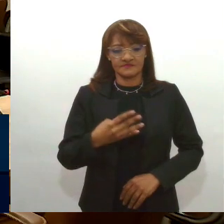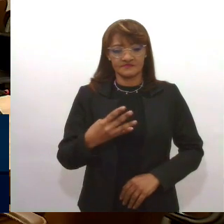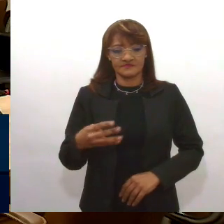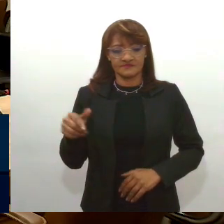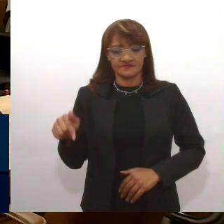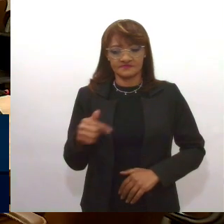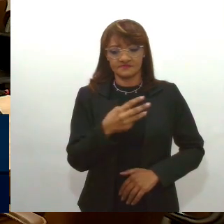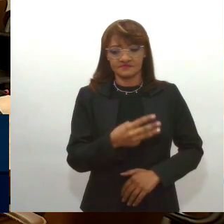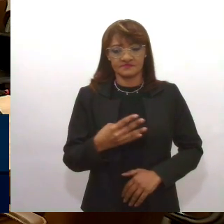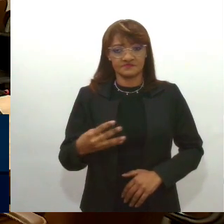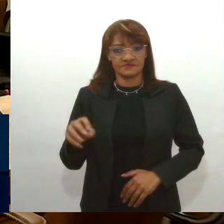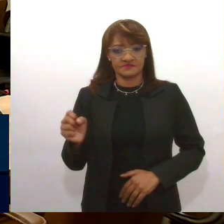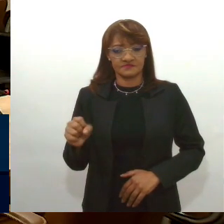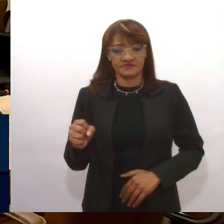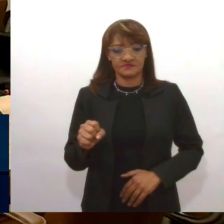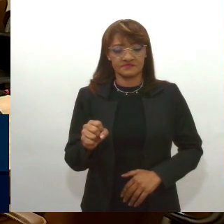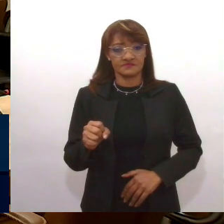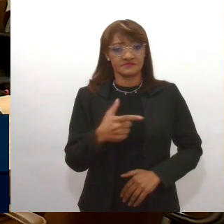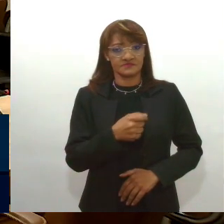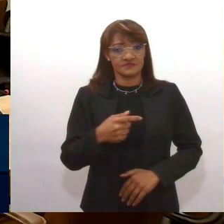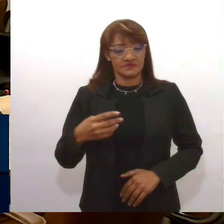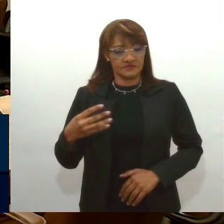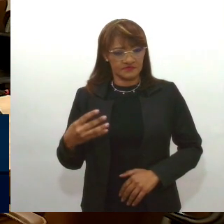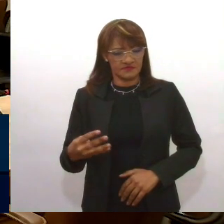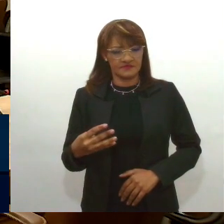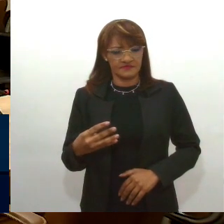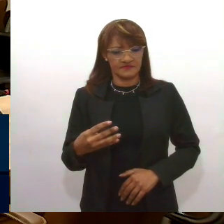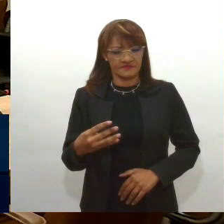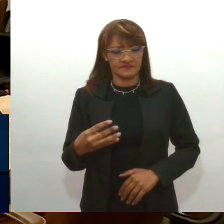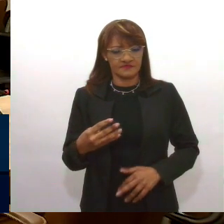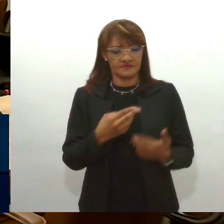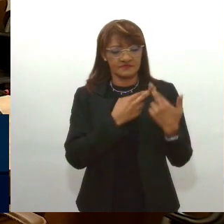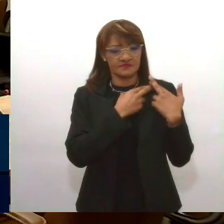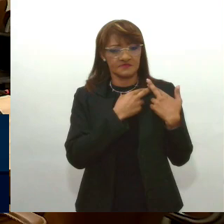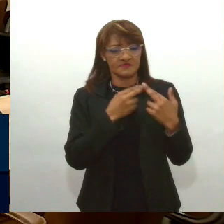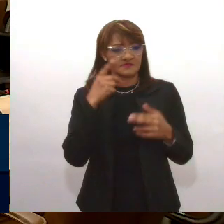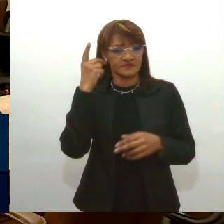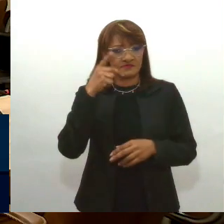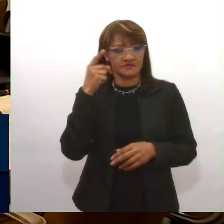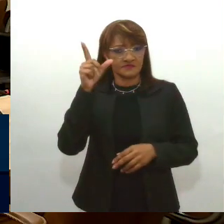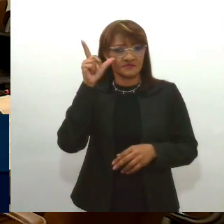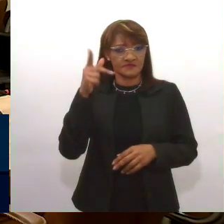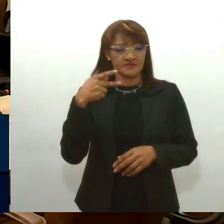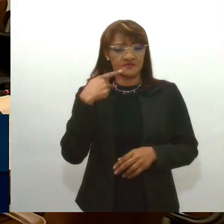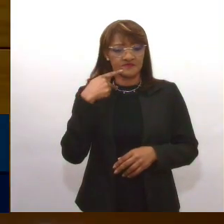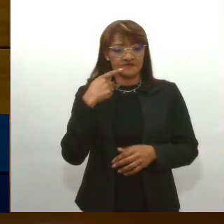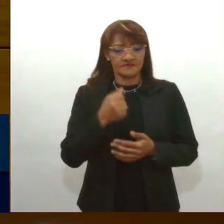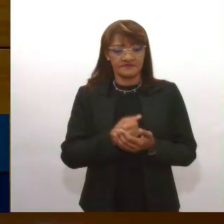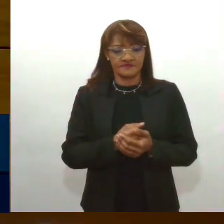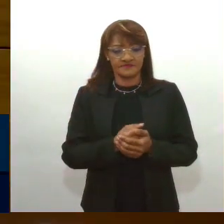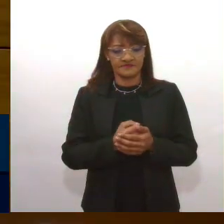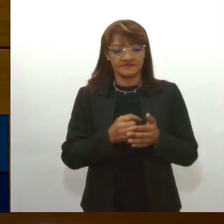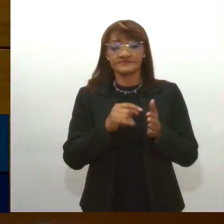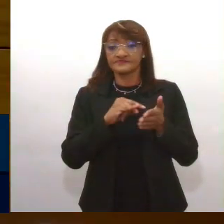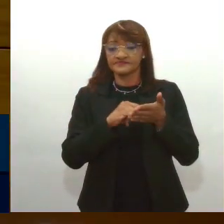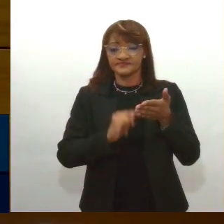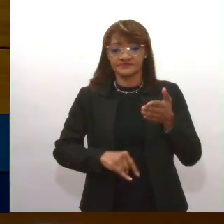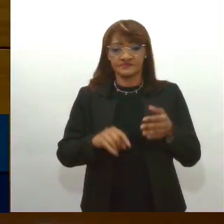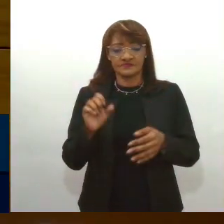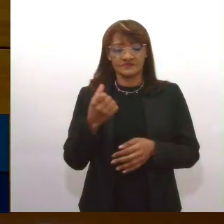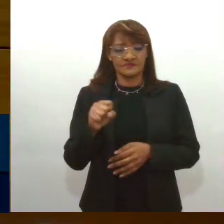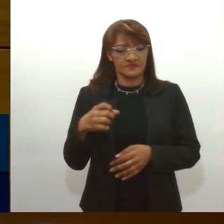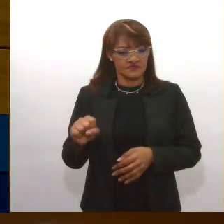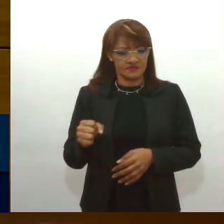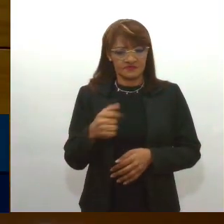de 2024 autoria Deputado Luciano Pimentel Moção número 888/24 autoria deputada